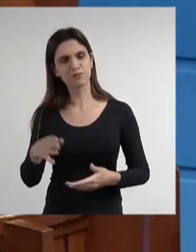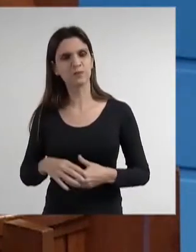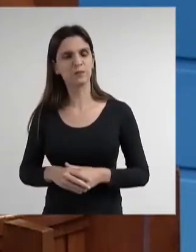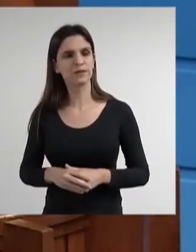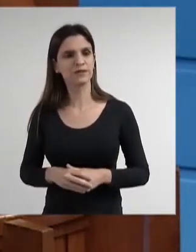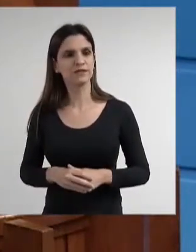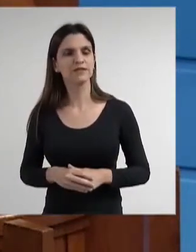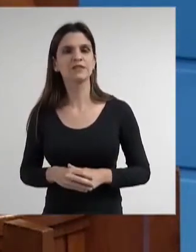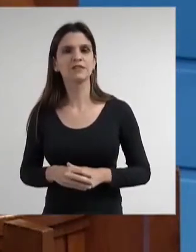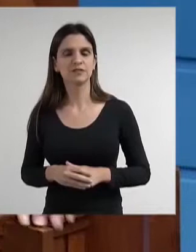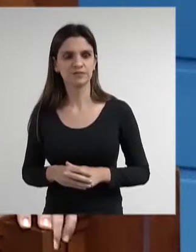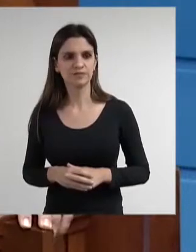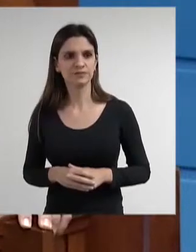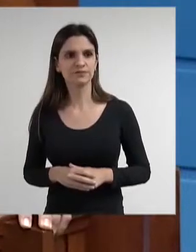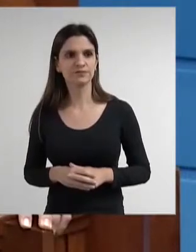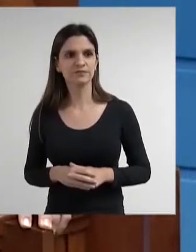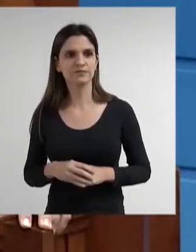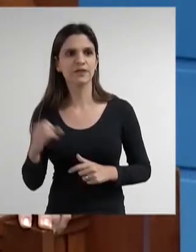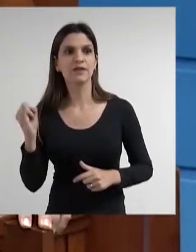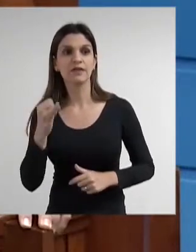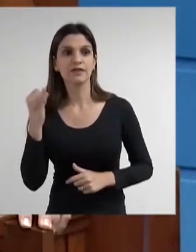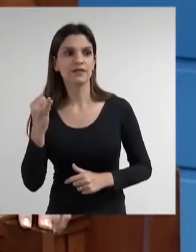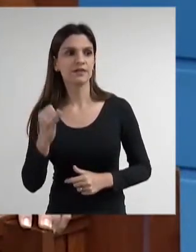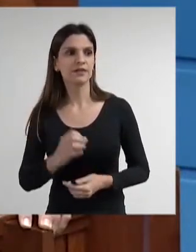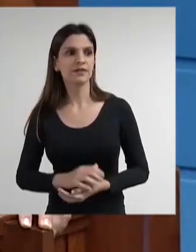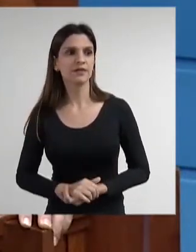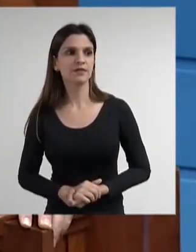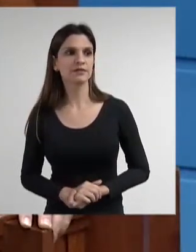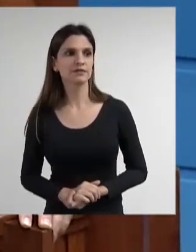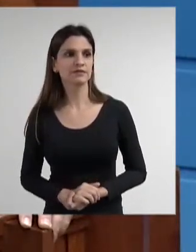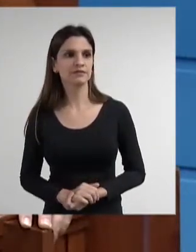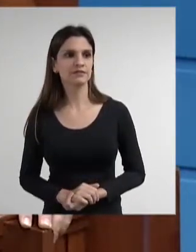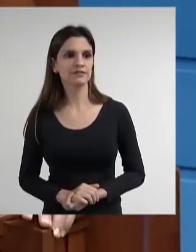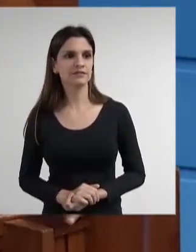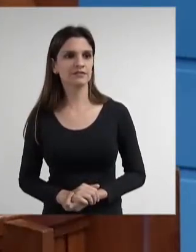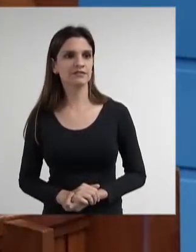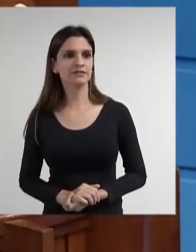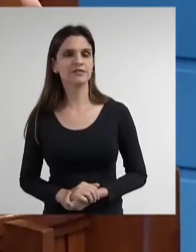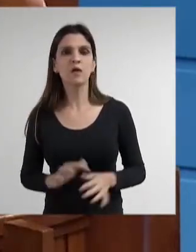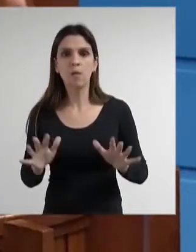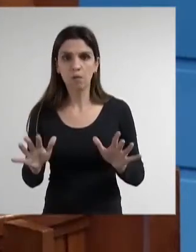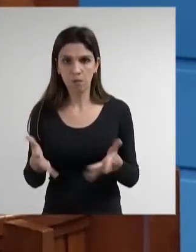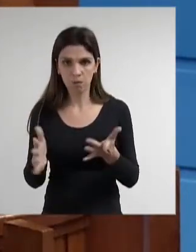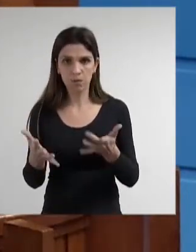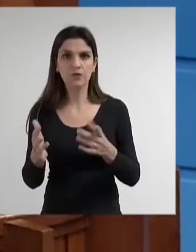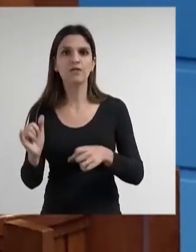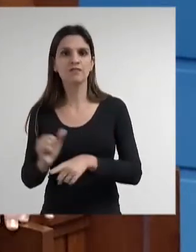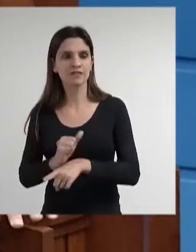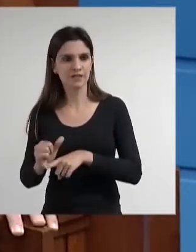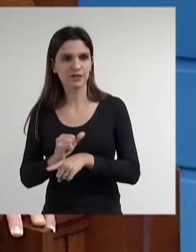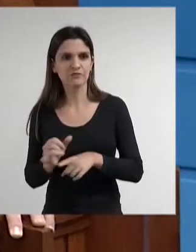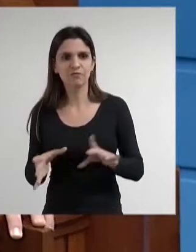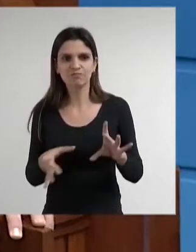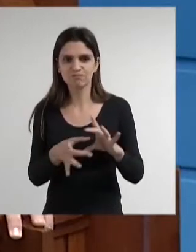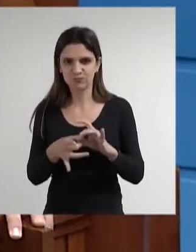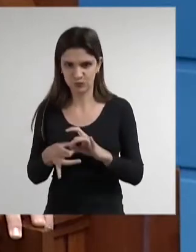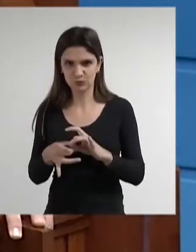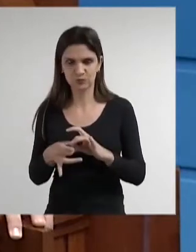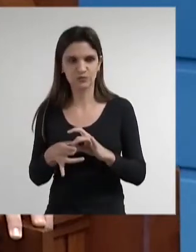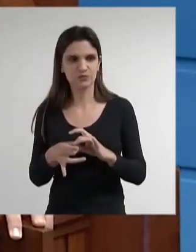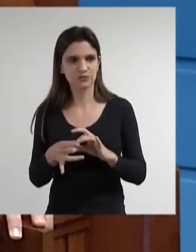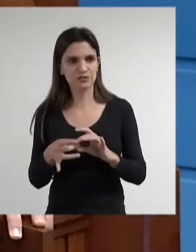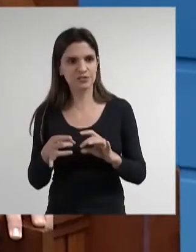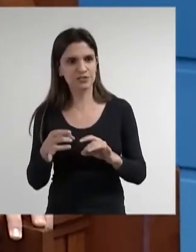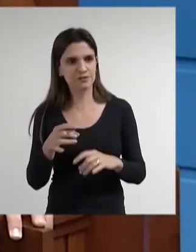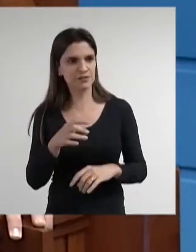Antônio Vaz? A operação interagência promove ações em conjunto, Forças